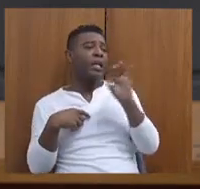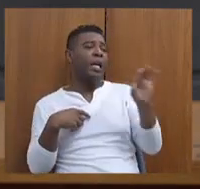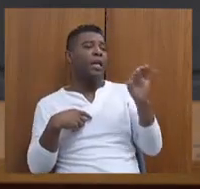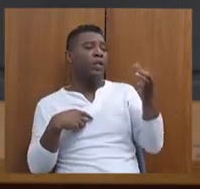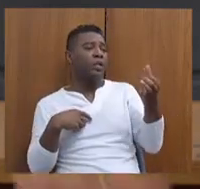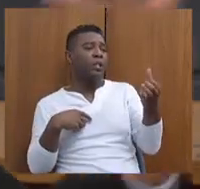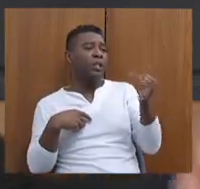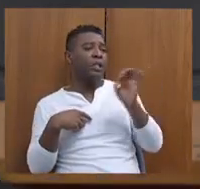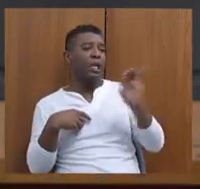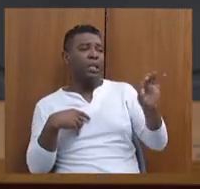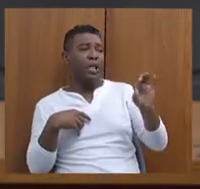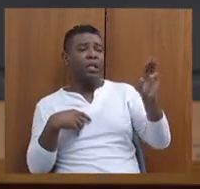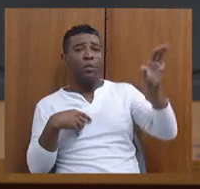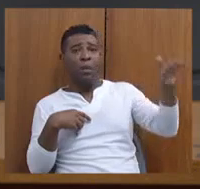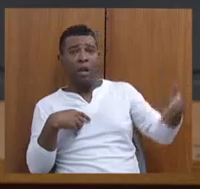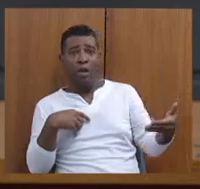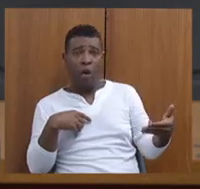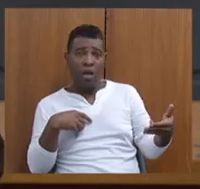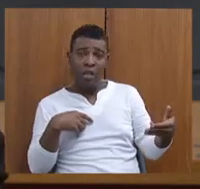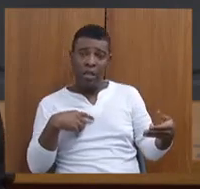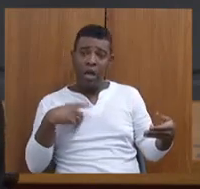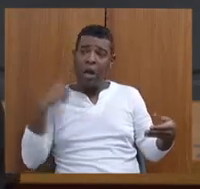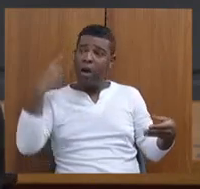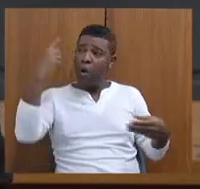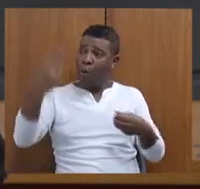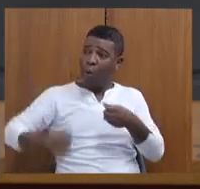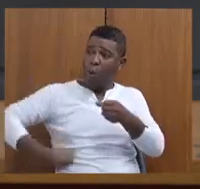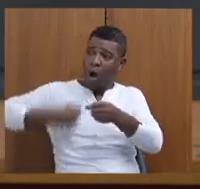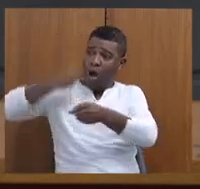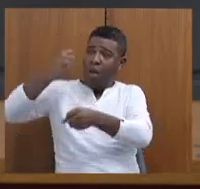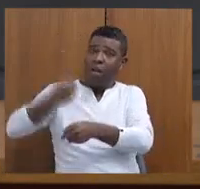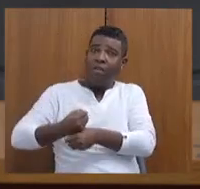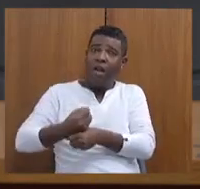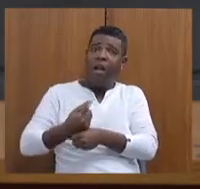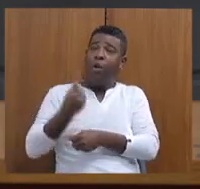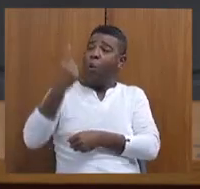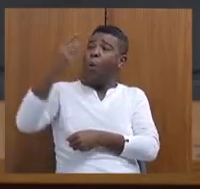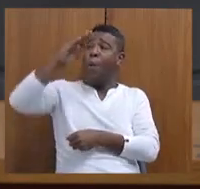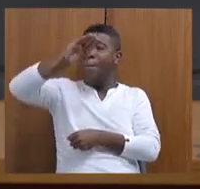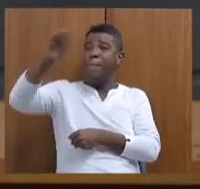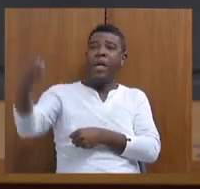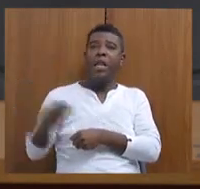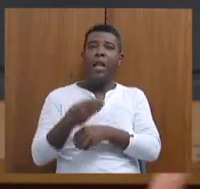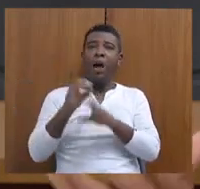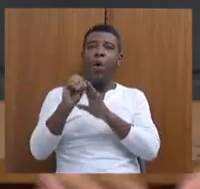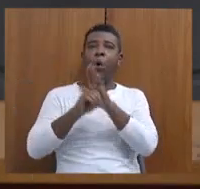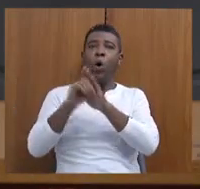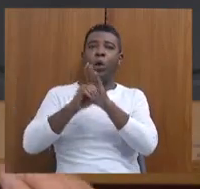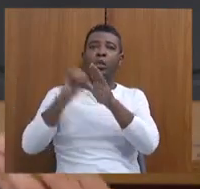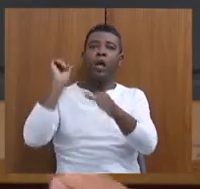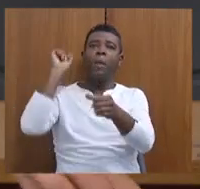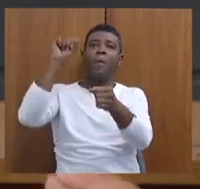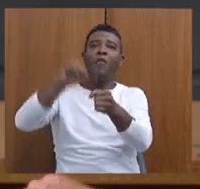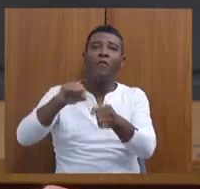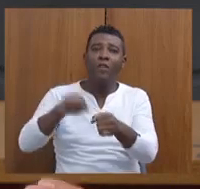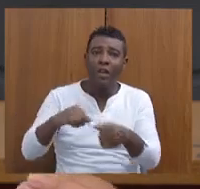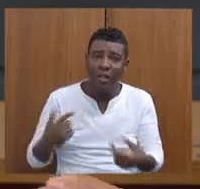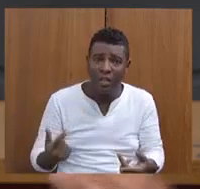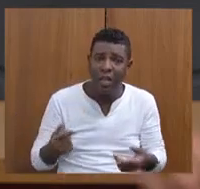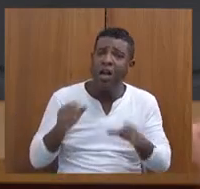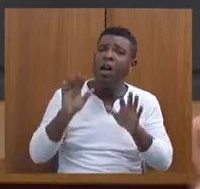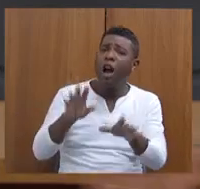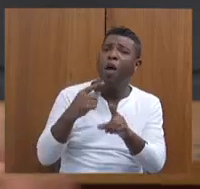executados e ao ano que vem nós chegamos a um bilhão de orçamento executado por que que eu tô dizendo tudo isso